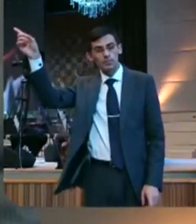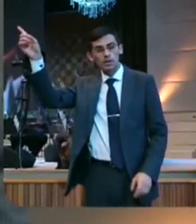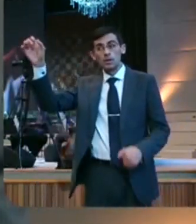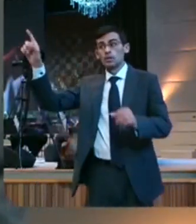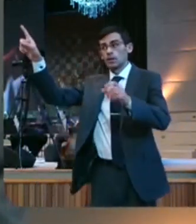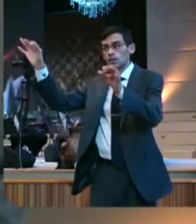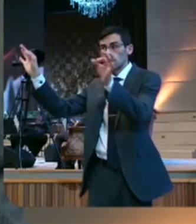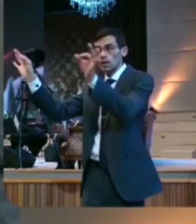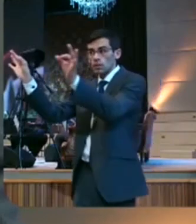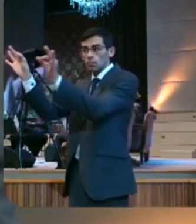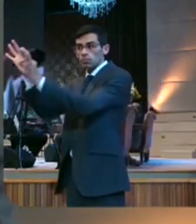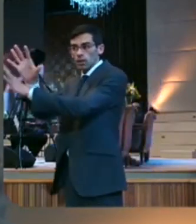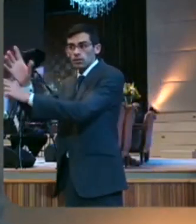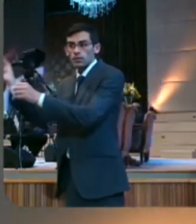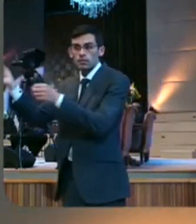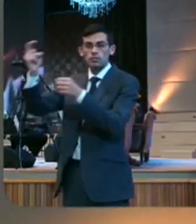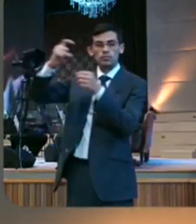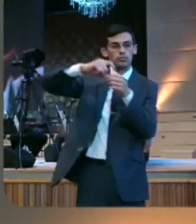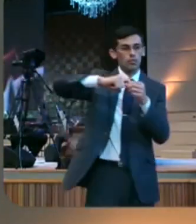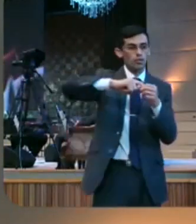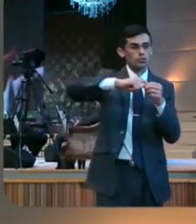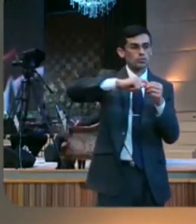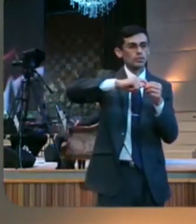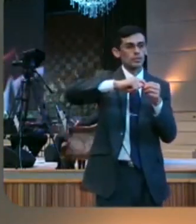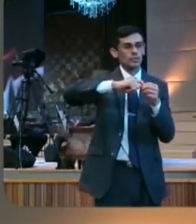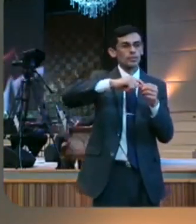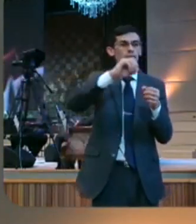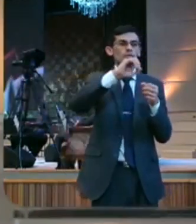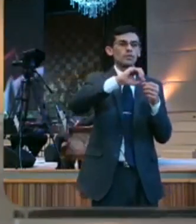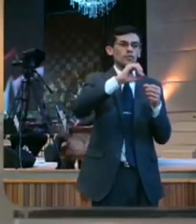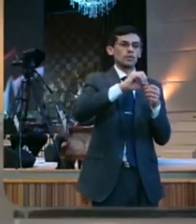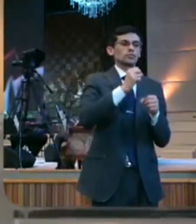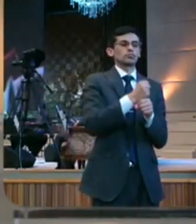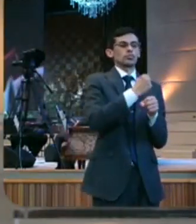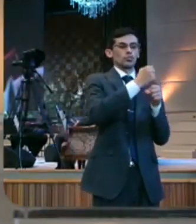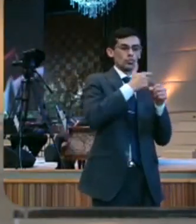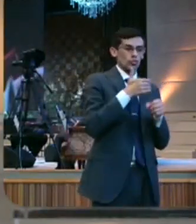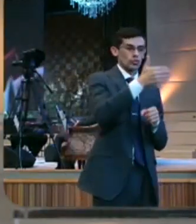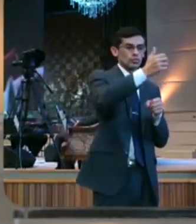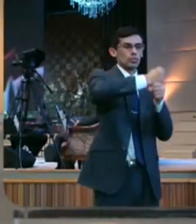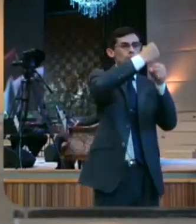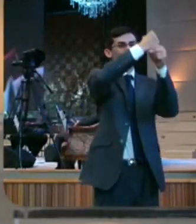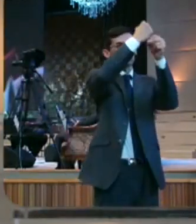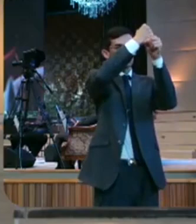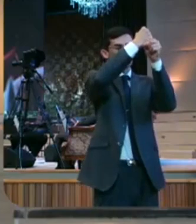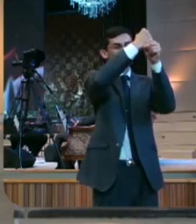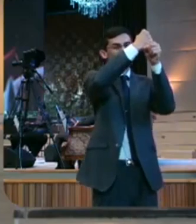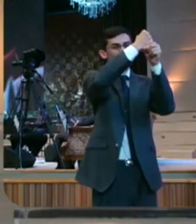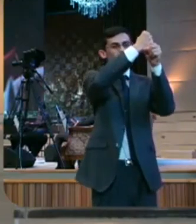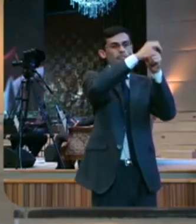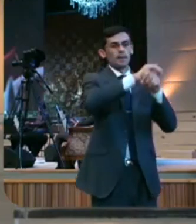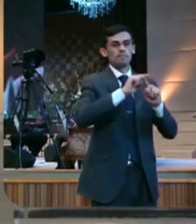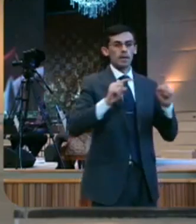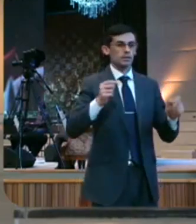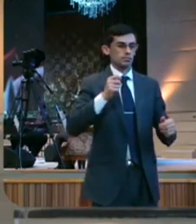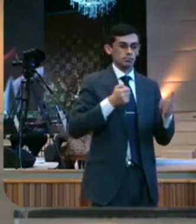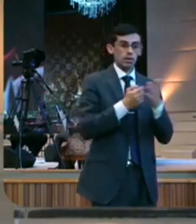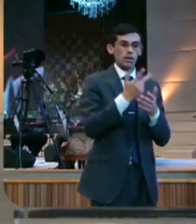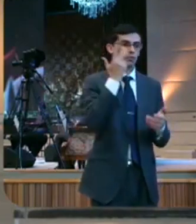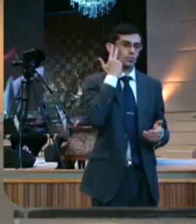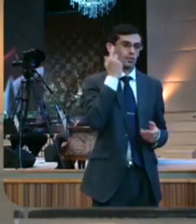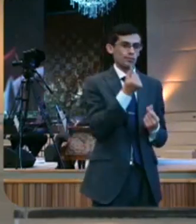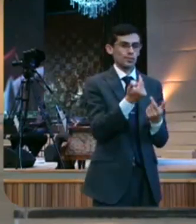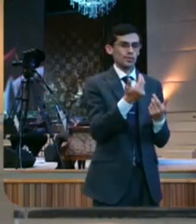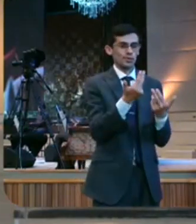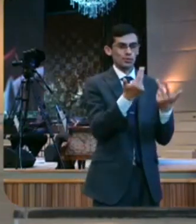Quando terminar esse trabalho, eu volto e mantenho o mesmo preço. Lembra que tinha inflação naquele tempo, não